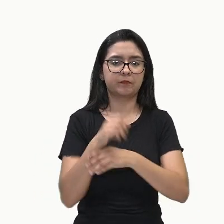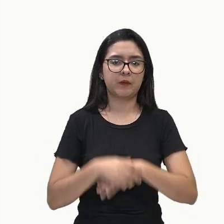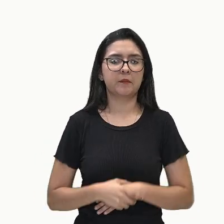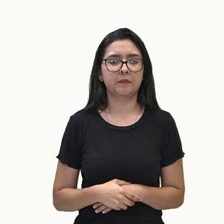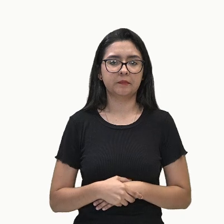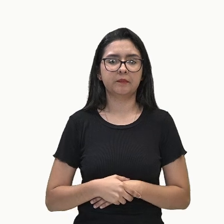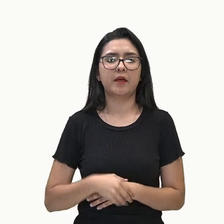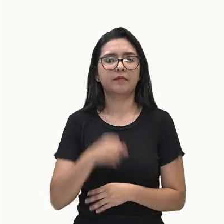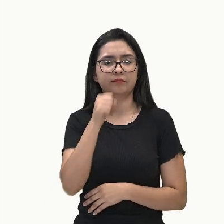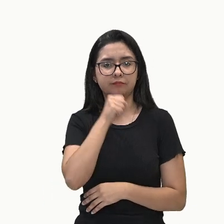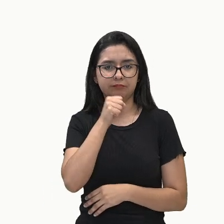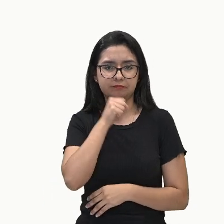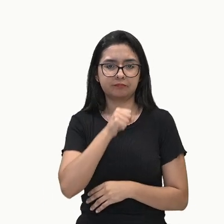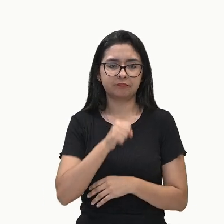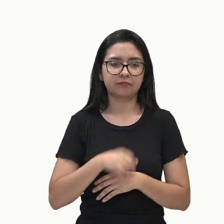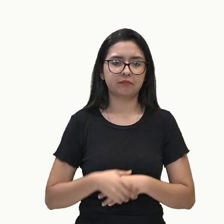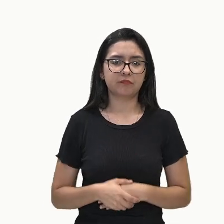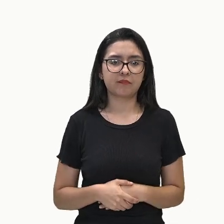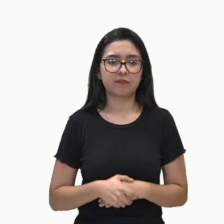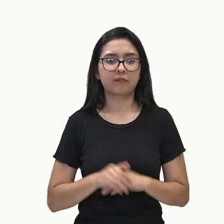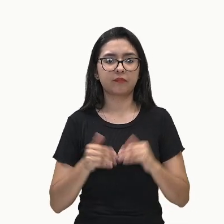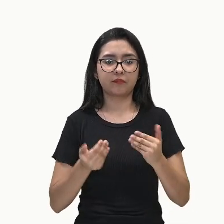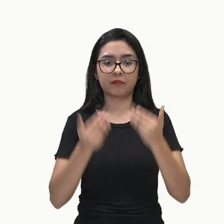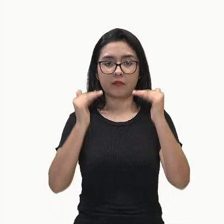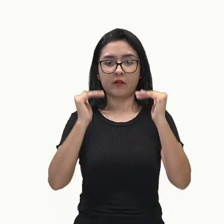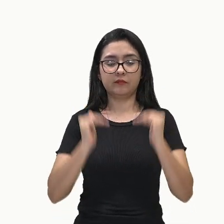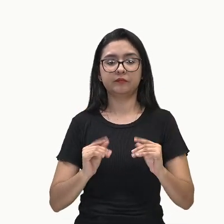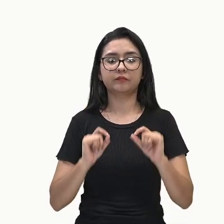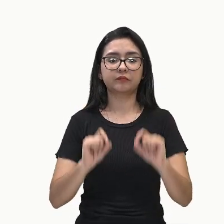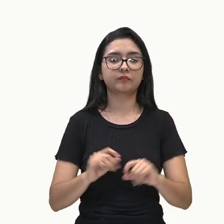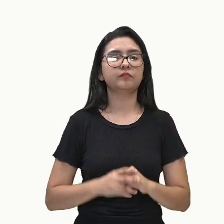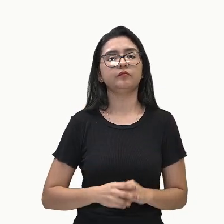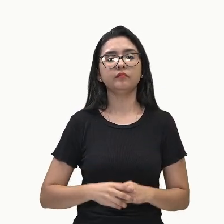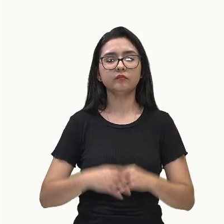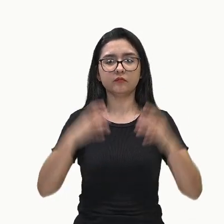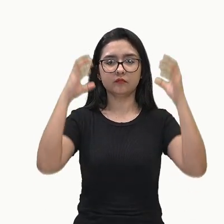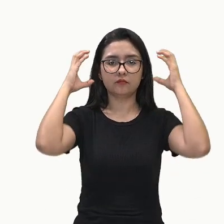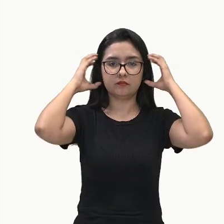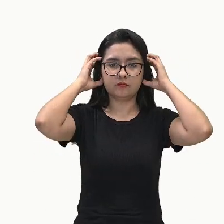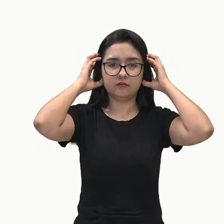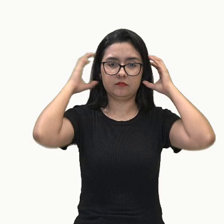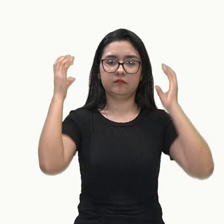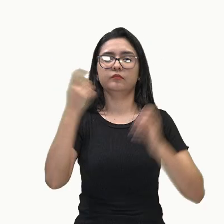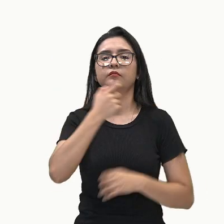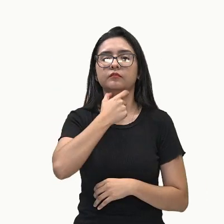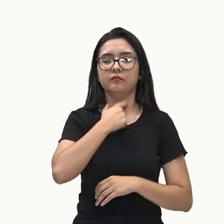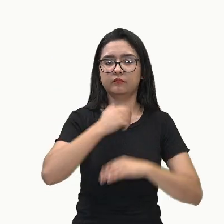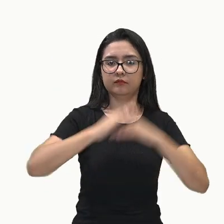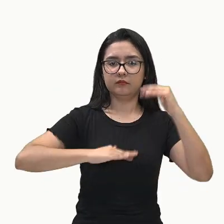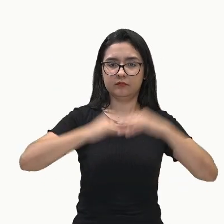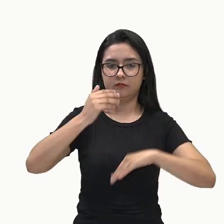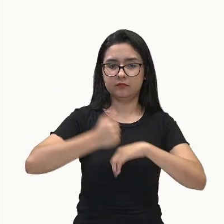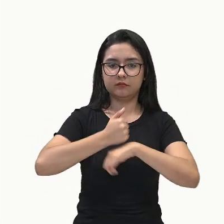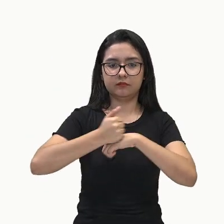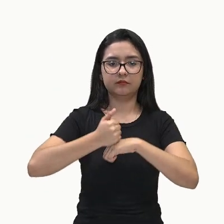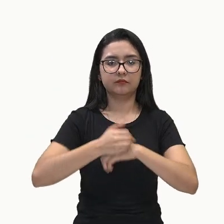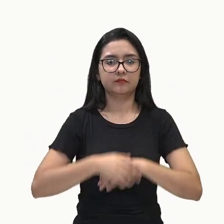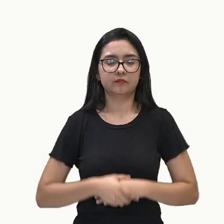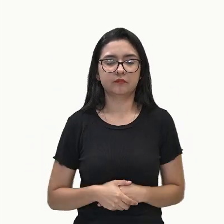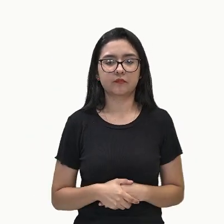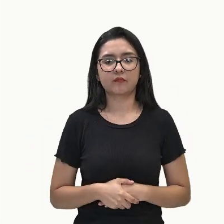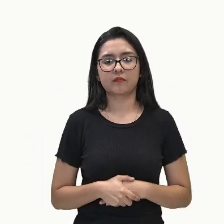velhice. Temos o fonoaudiólogo, que é a pessoa que evalúa, diagnostica